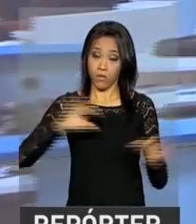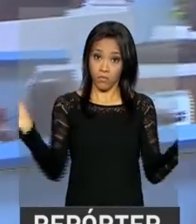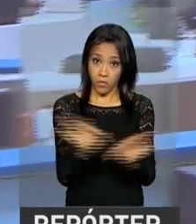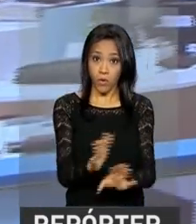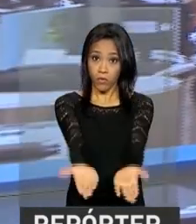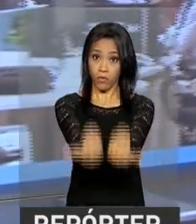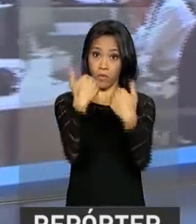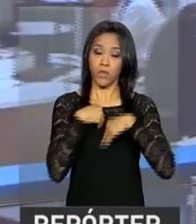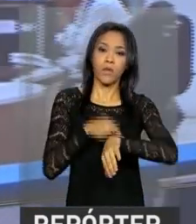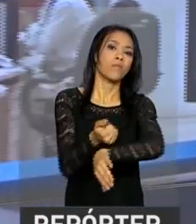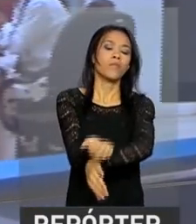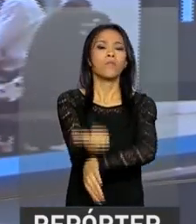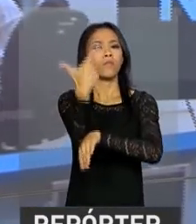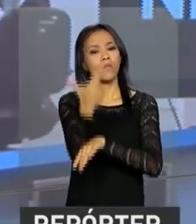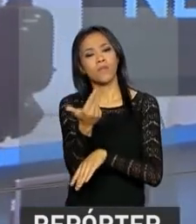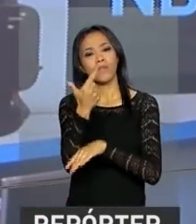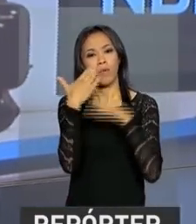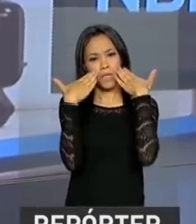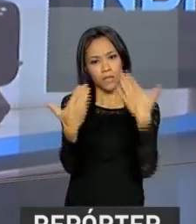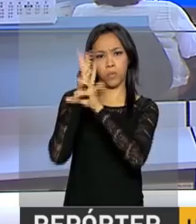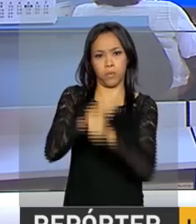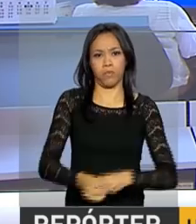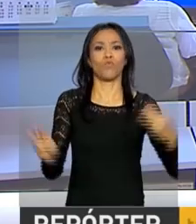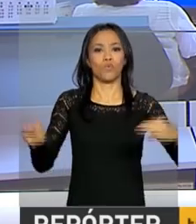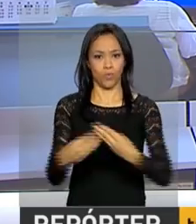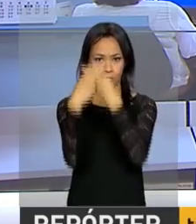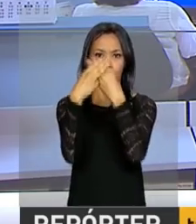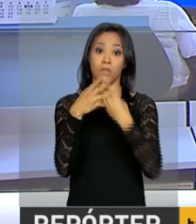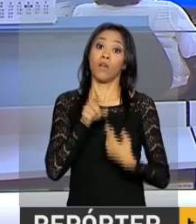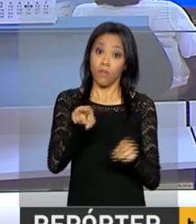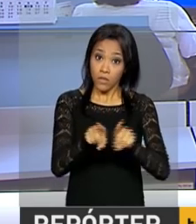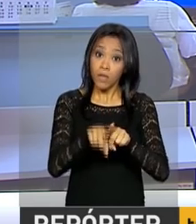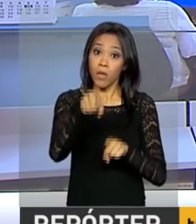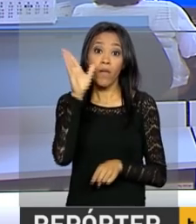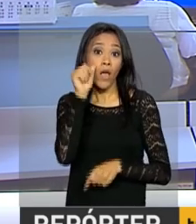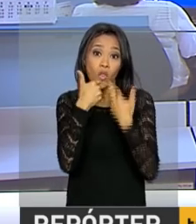ao meio-dia na próxima edição do Repórter NBR. Acompanhe as novidades também